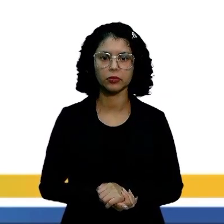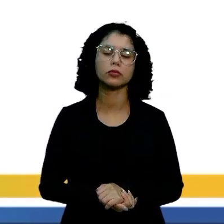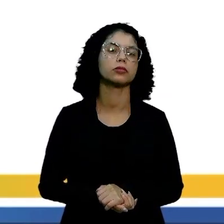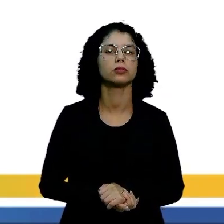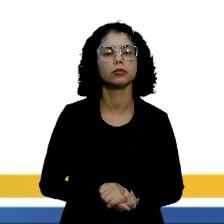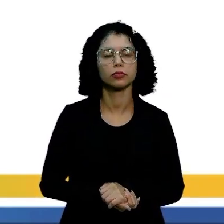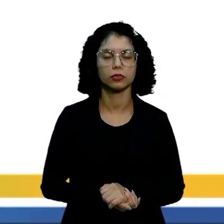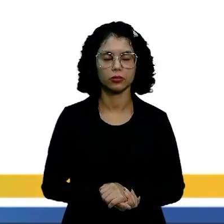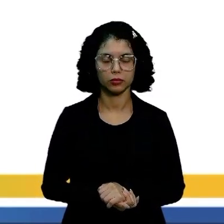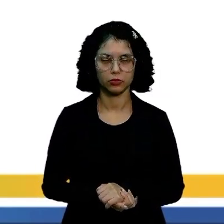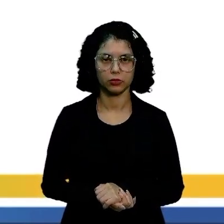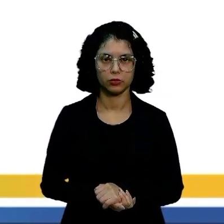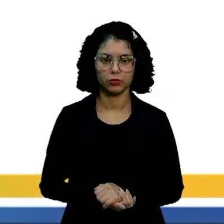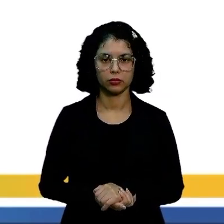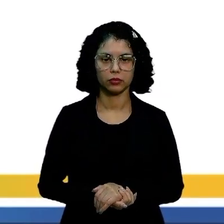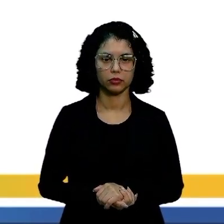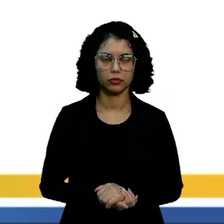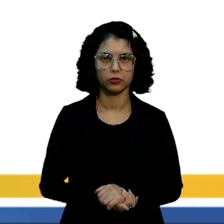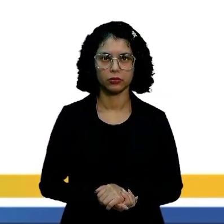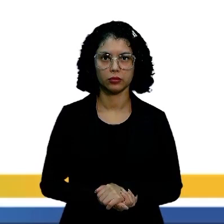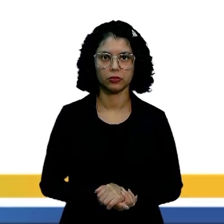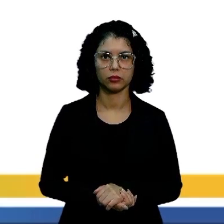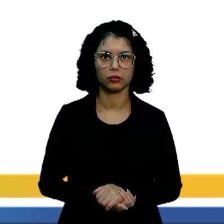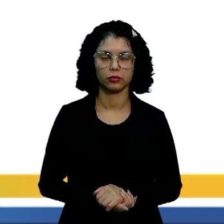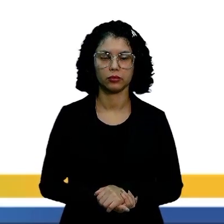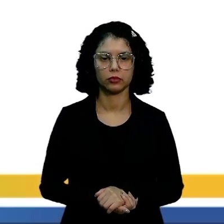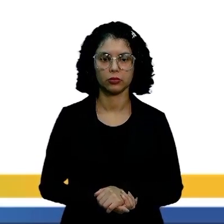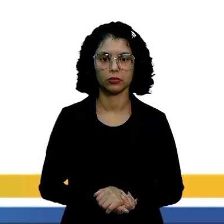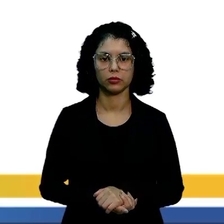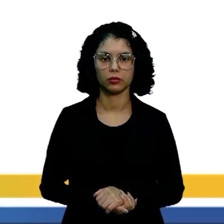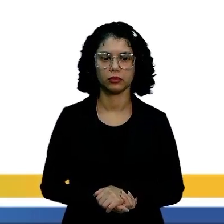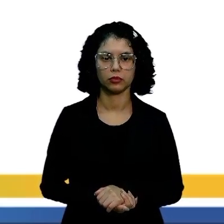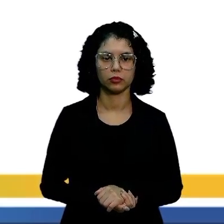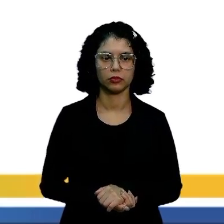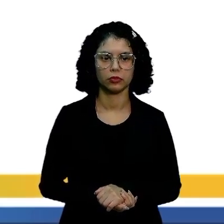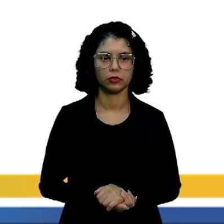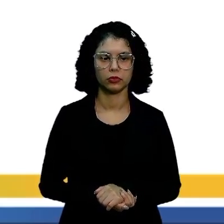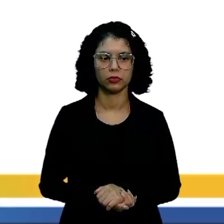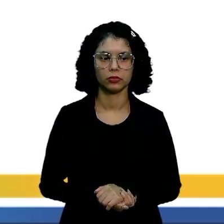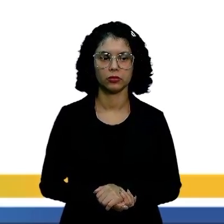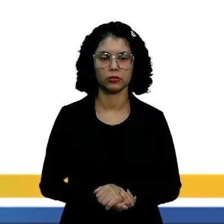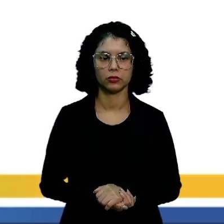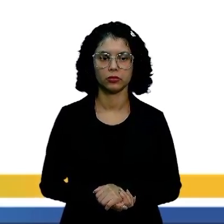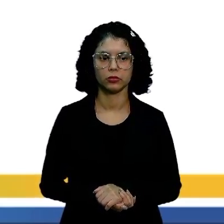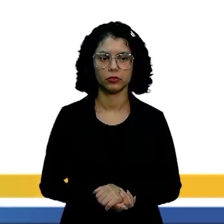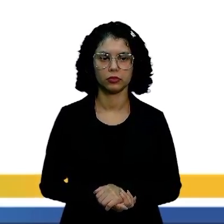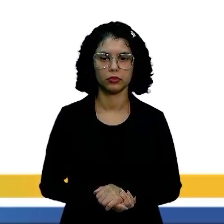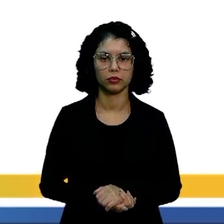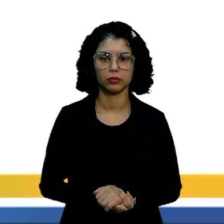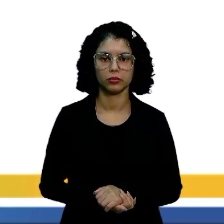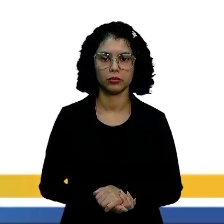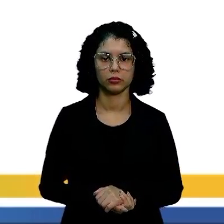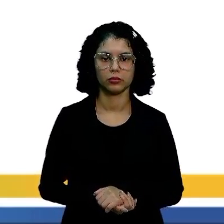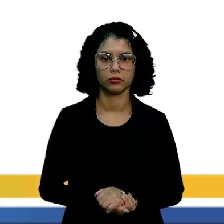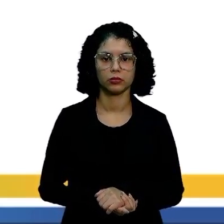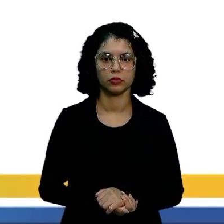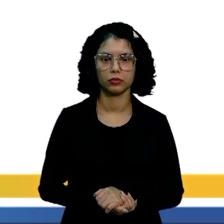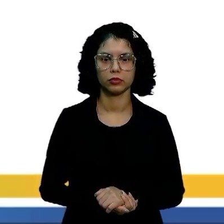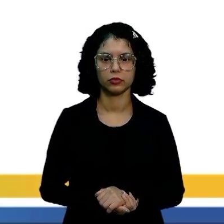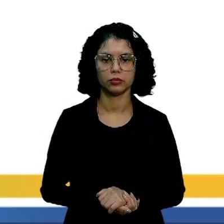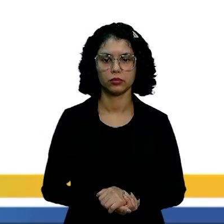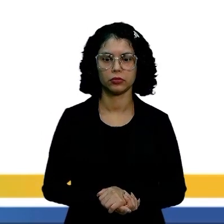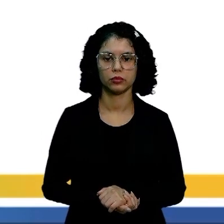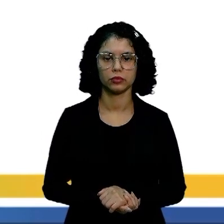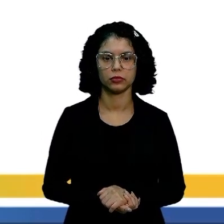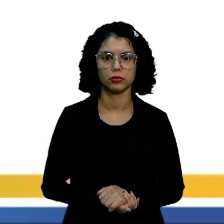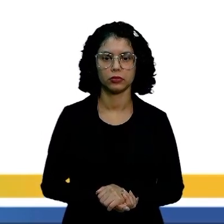PC. The days of paying for costly software updates are numbered. The PC will soon